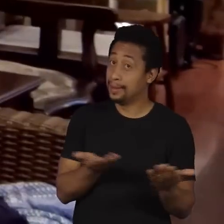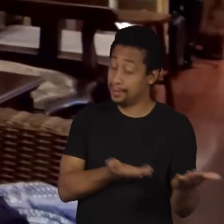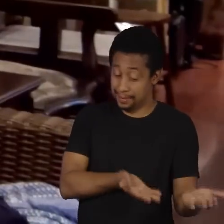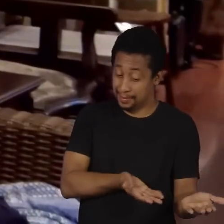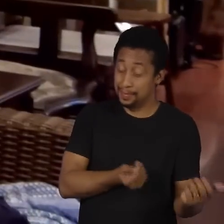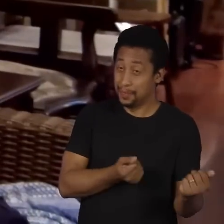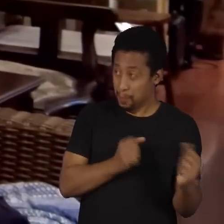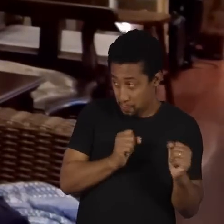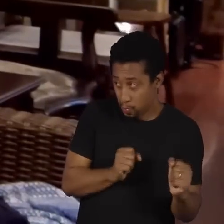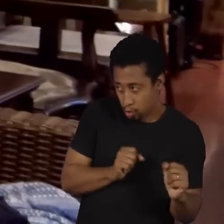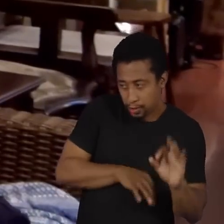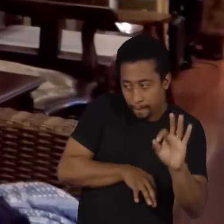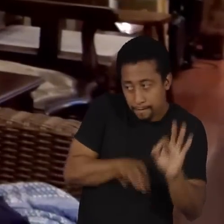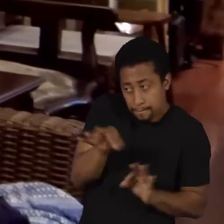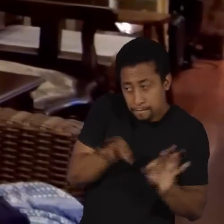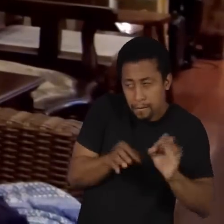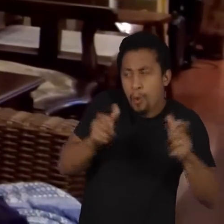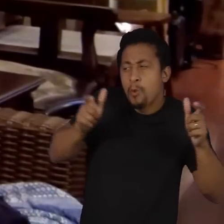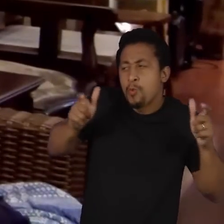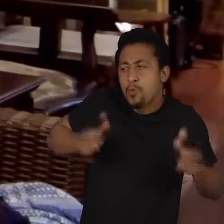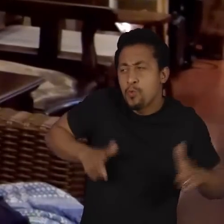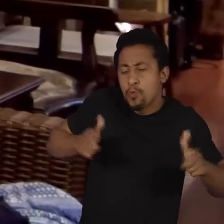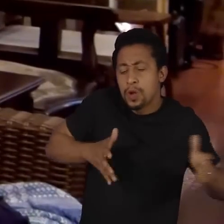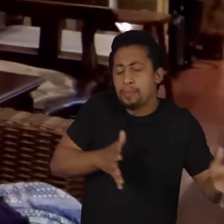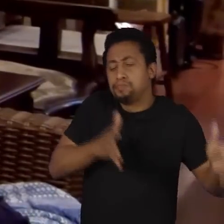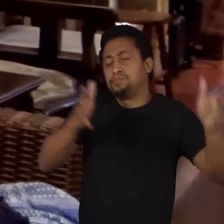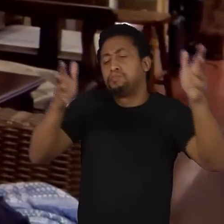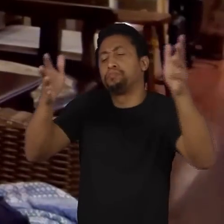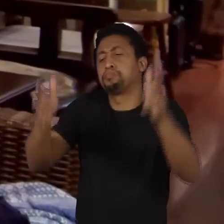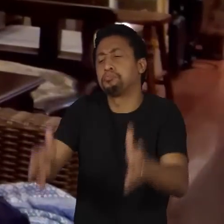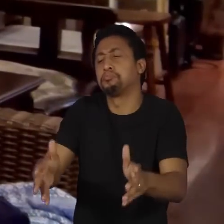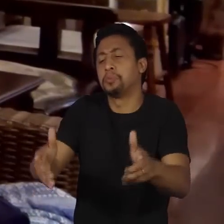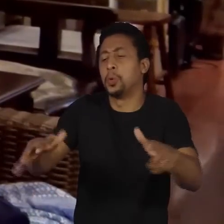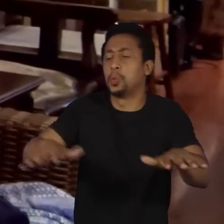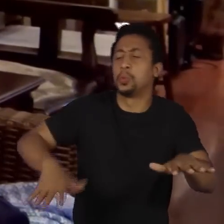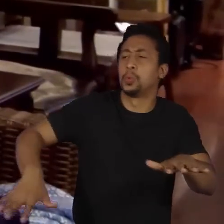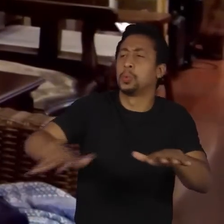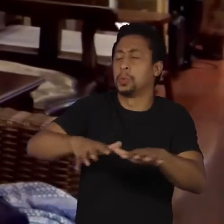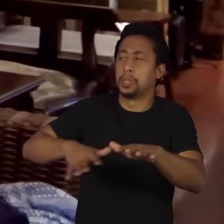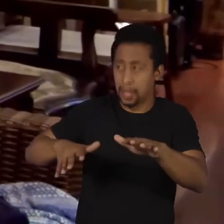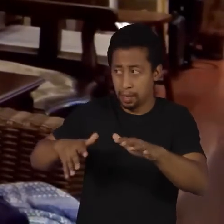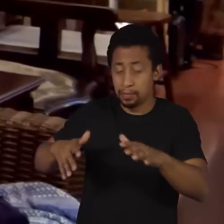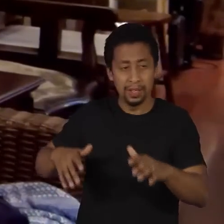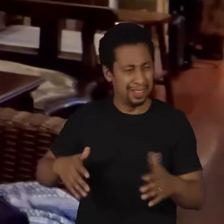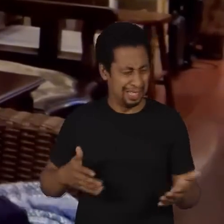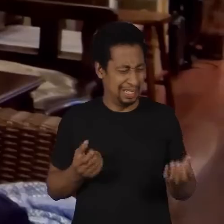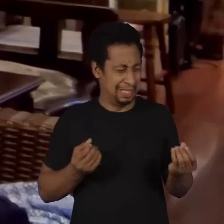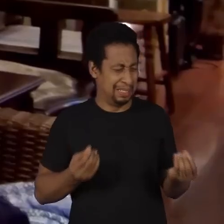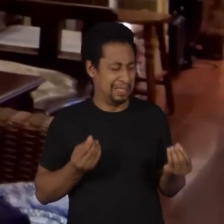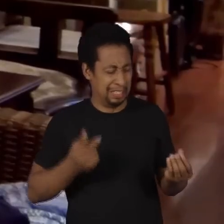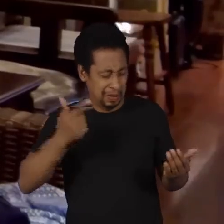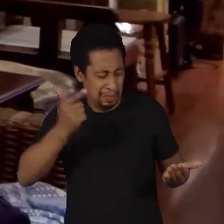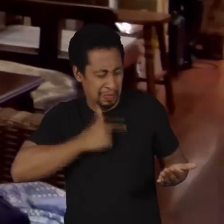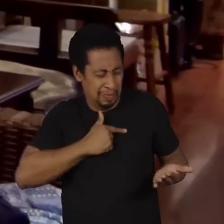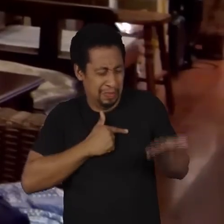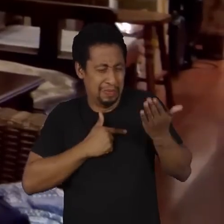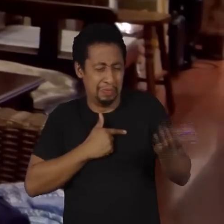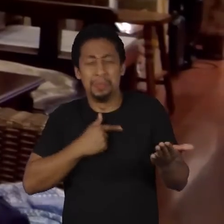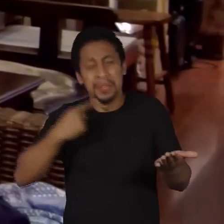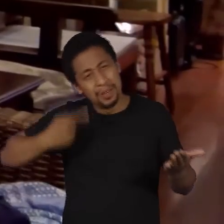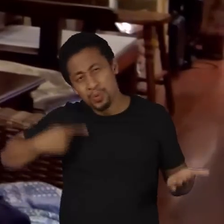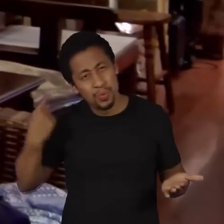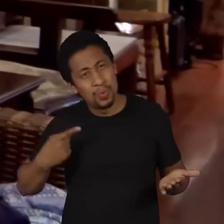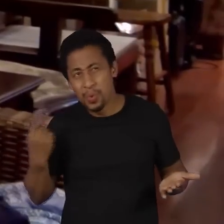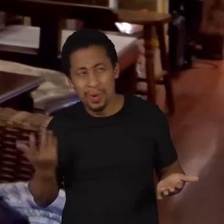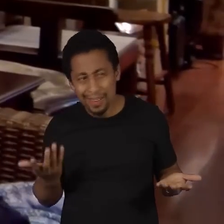arrumar um lugarzinho para ele aqui no palco? Ela falou, coisa horrorosa, Maria Alice. Ela, que isso, é louca? Quem tá